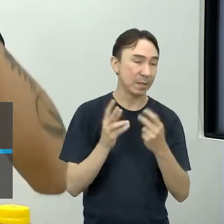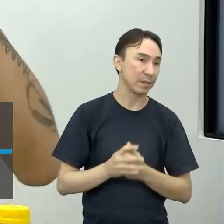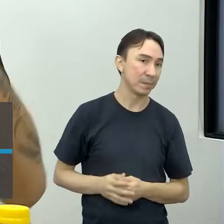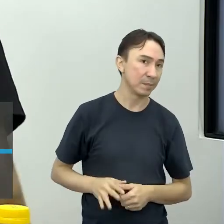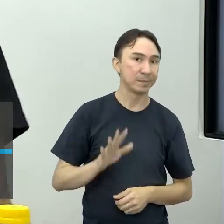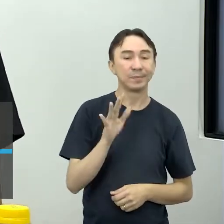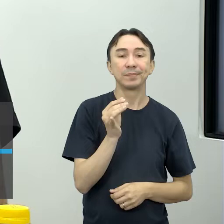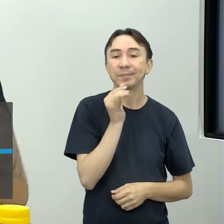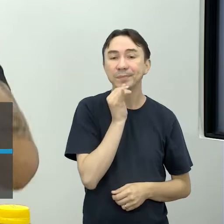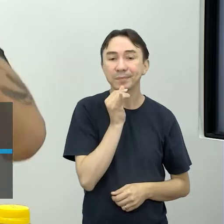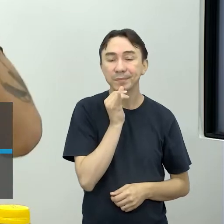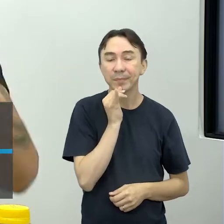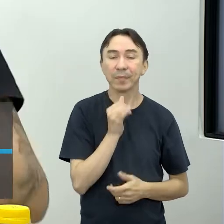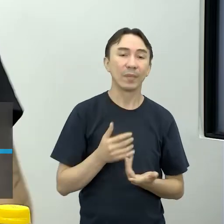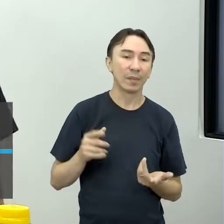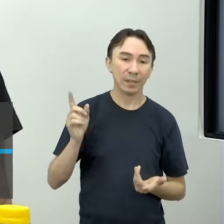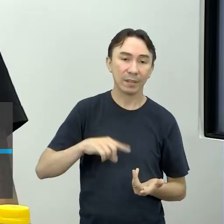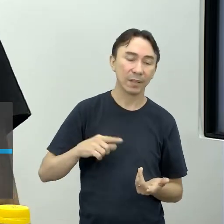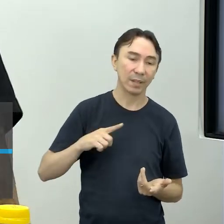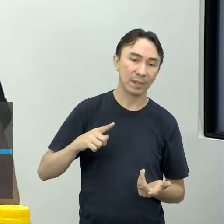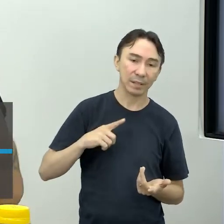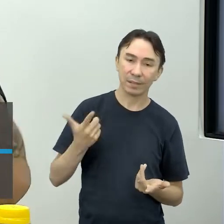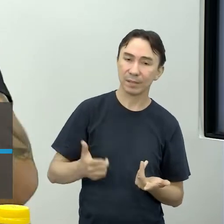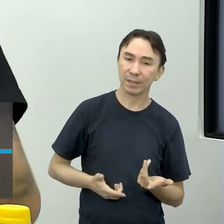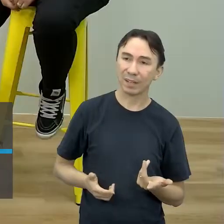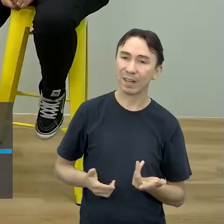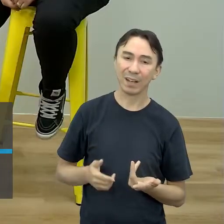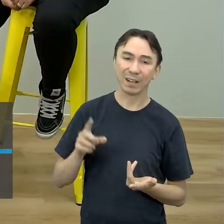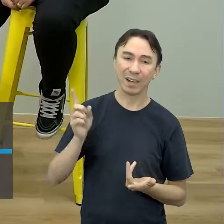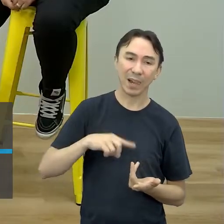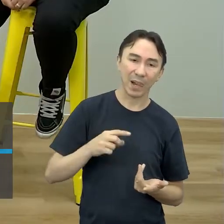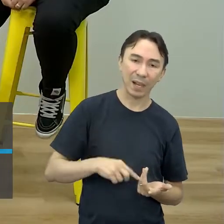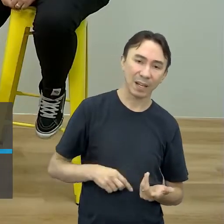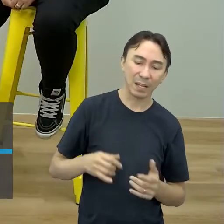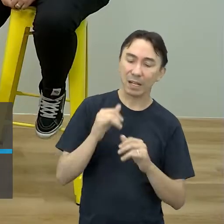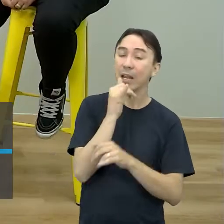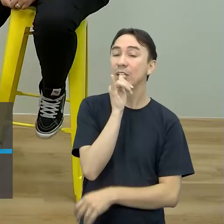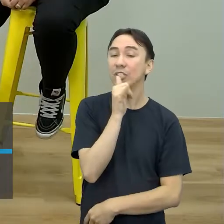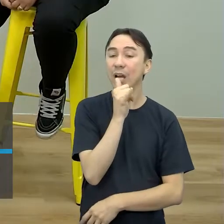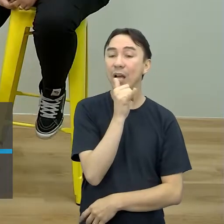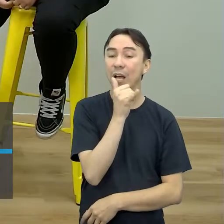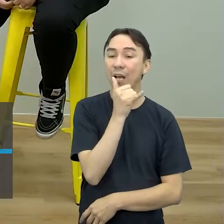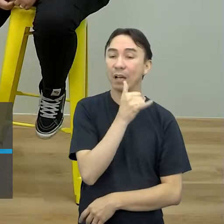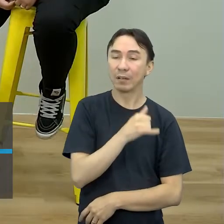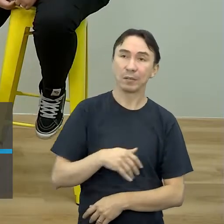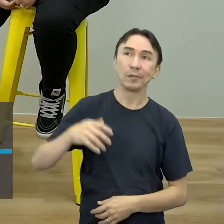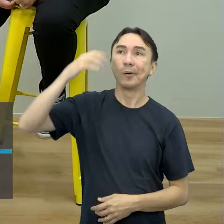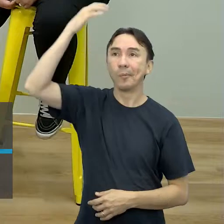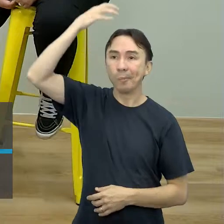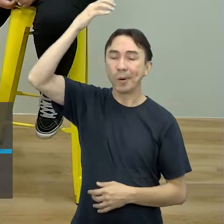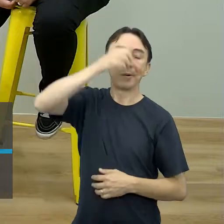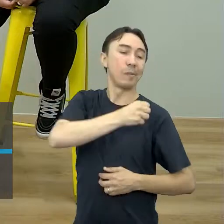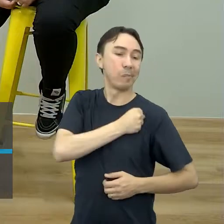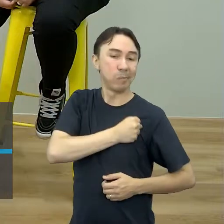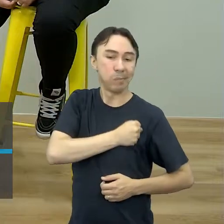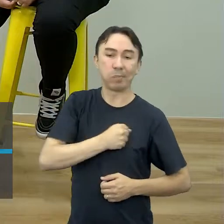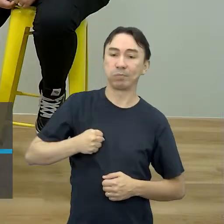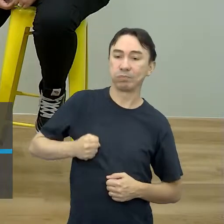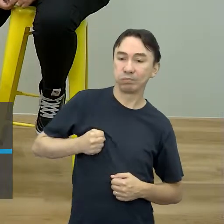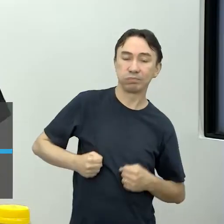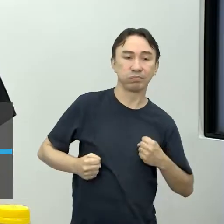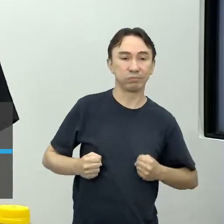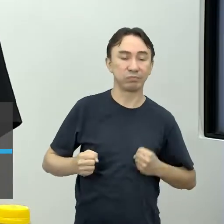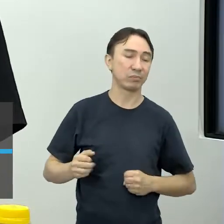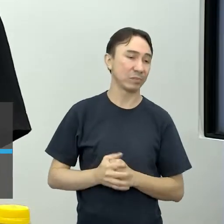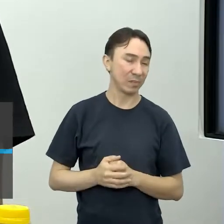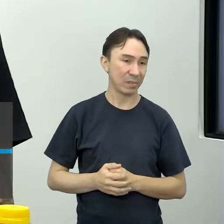quando a gente gasta 15 minutos no banho, ou, por exemplo, a matéria quando a gente joga fora a casca